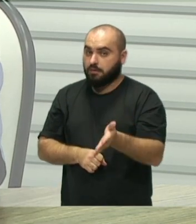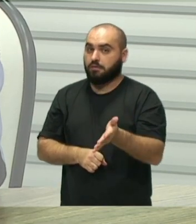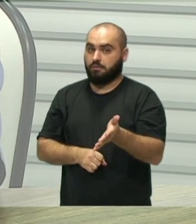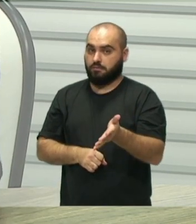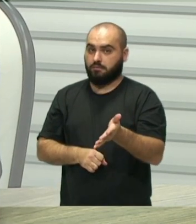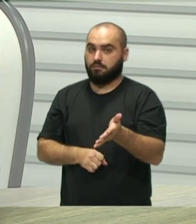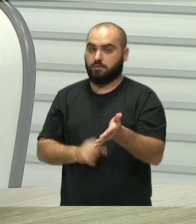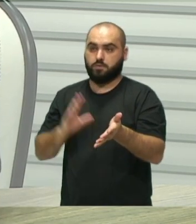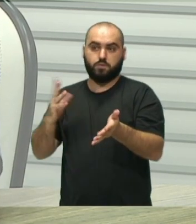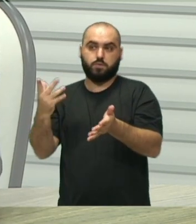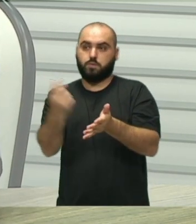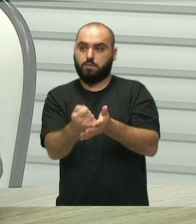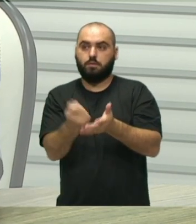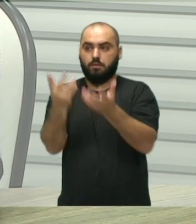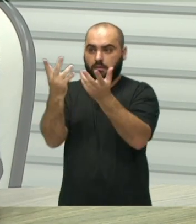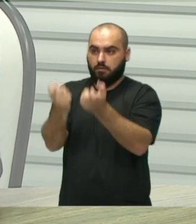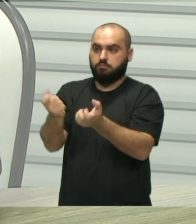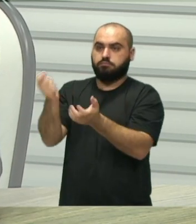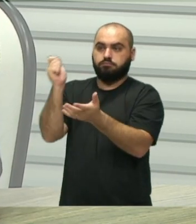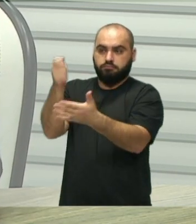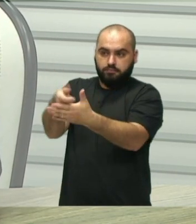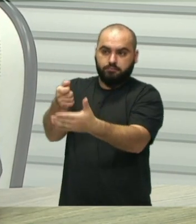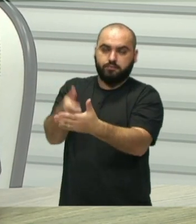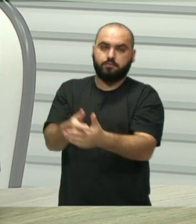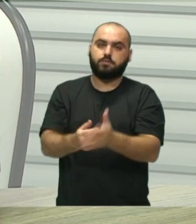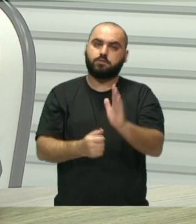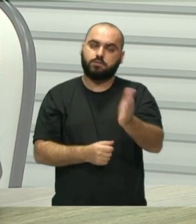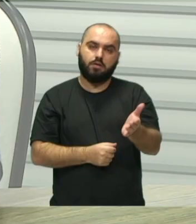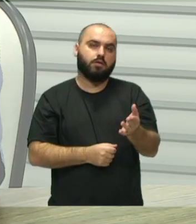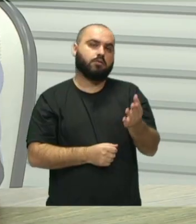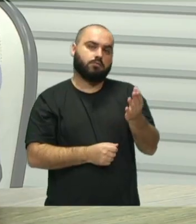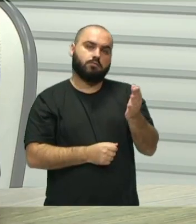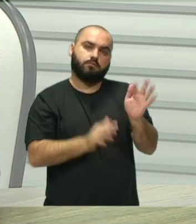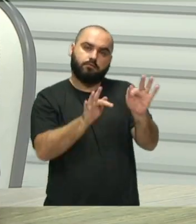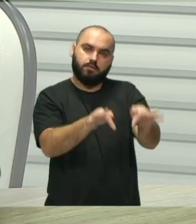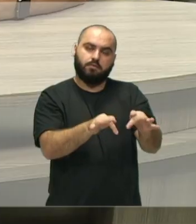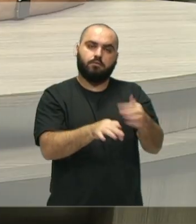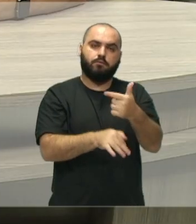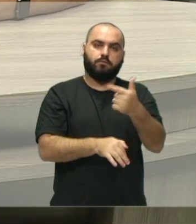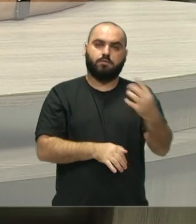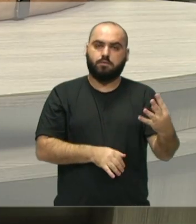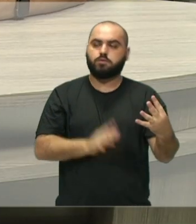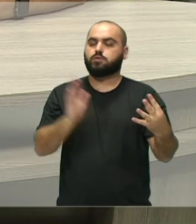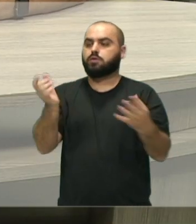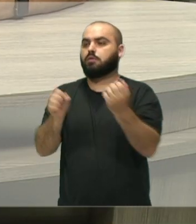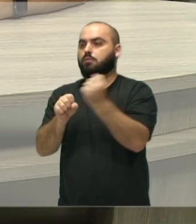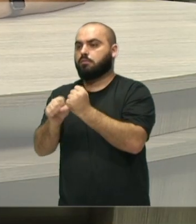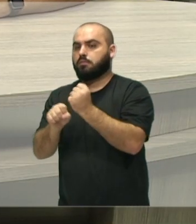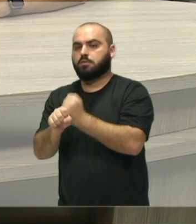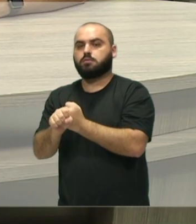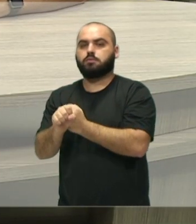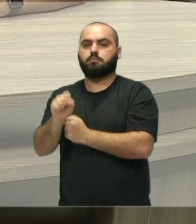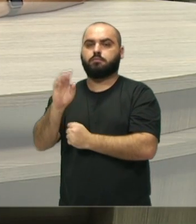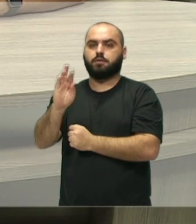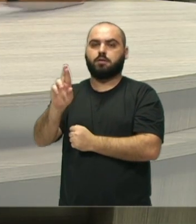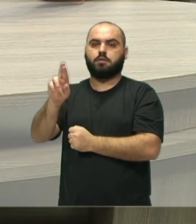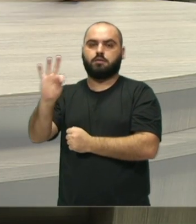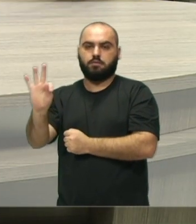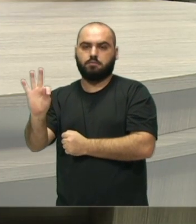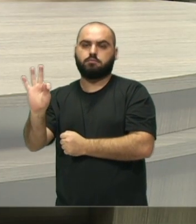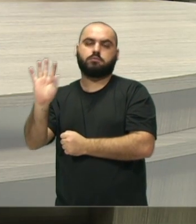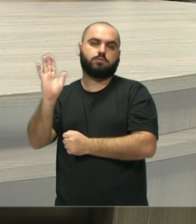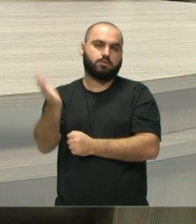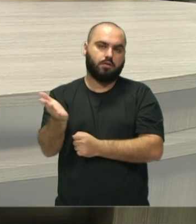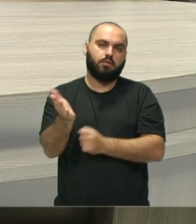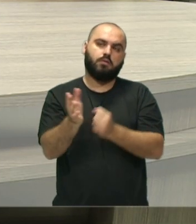as concessões. E no segundo semestre, o início efetivo da operação do BRT e do início das obras da Orla de